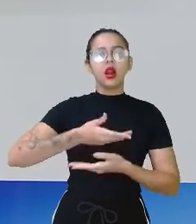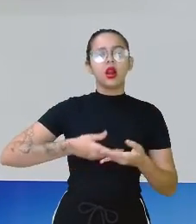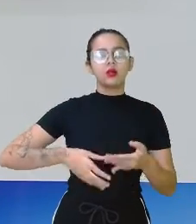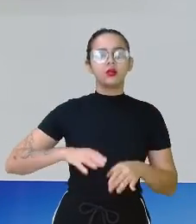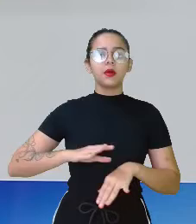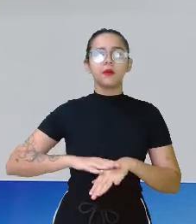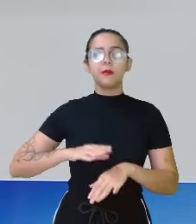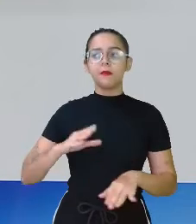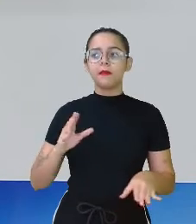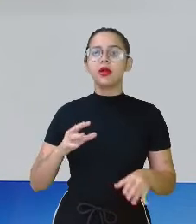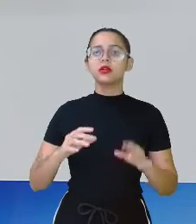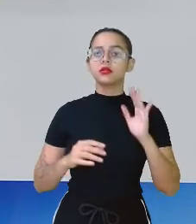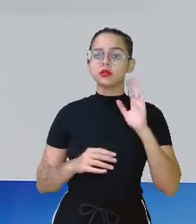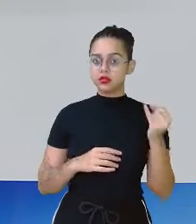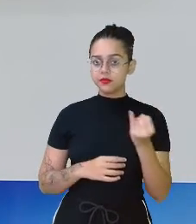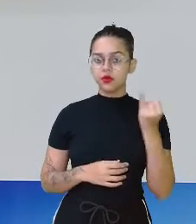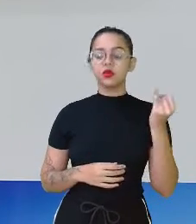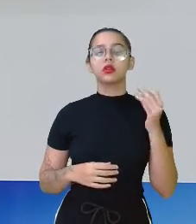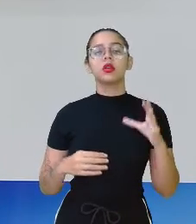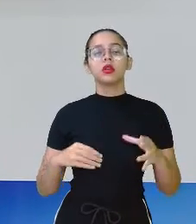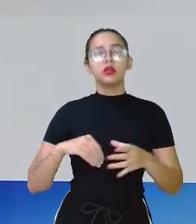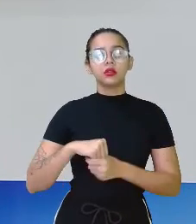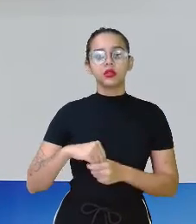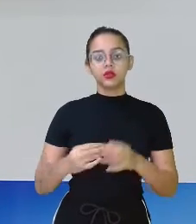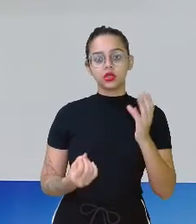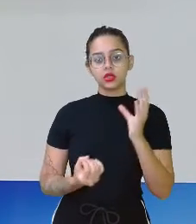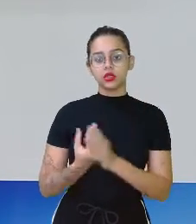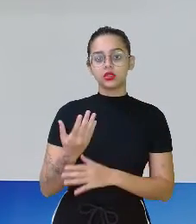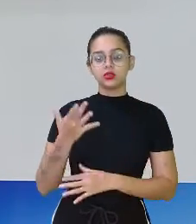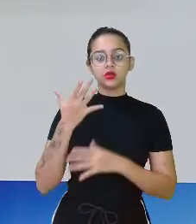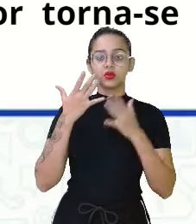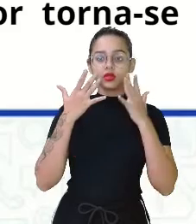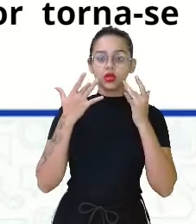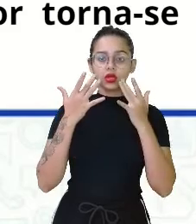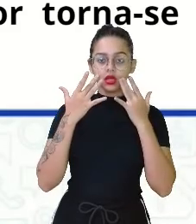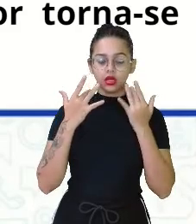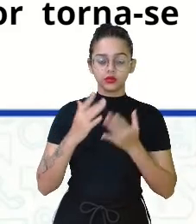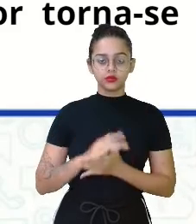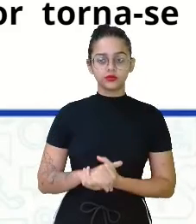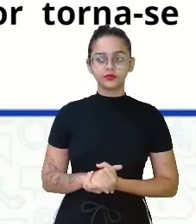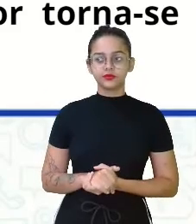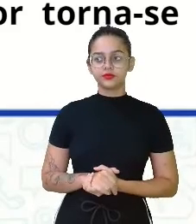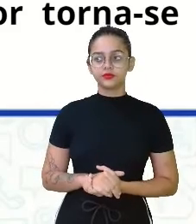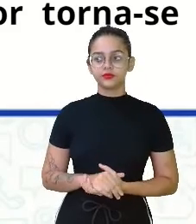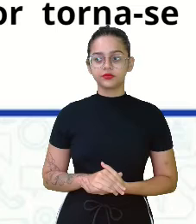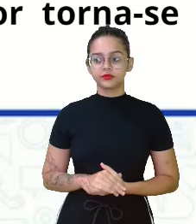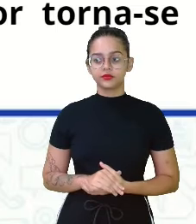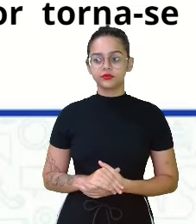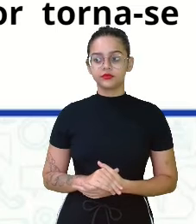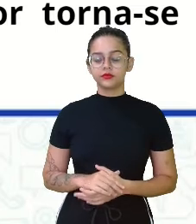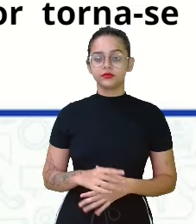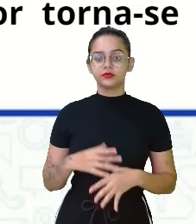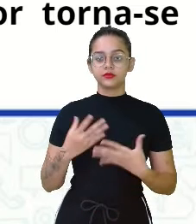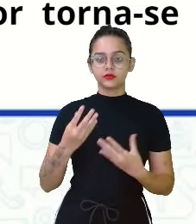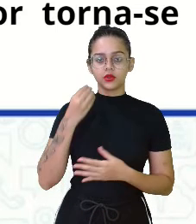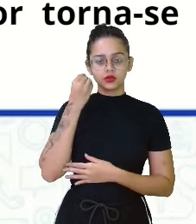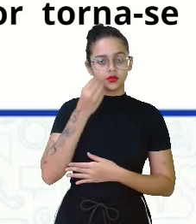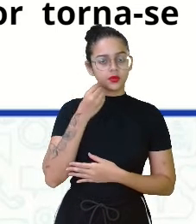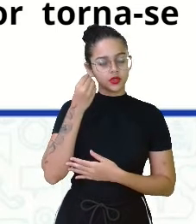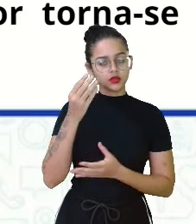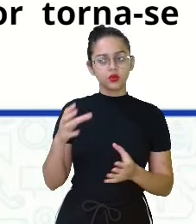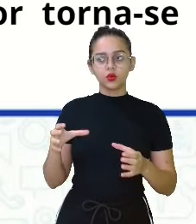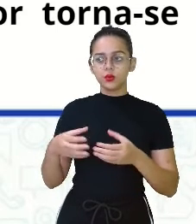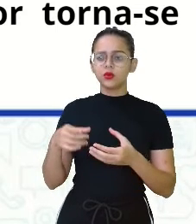mais relevante dentro da construção do teatro. Então, as experiências dos grupos,